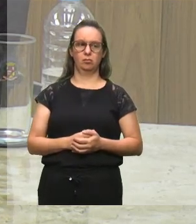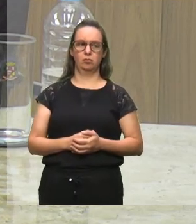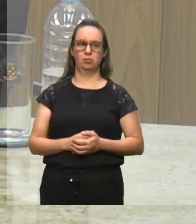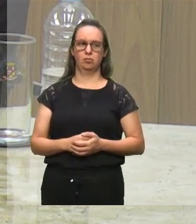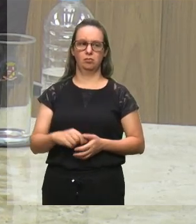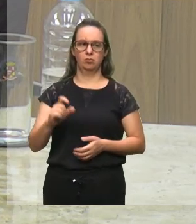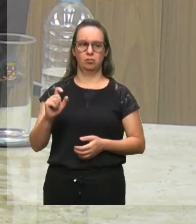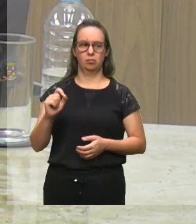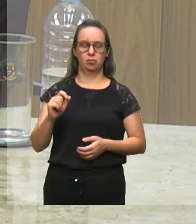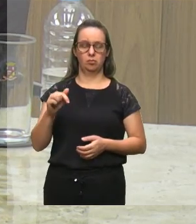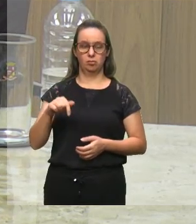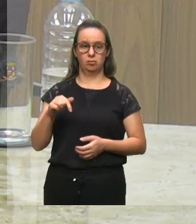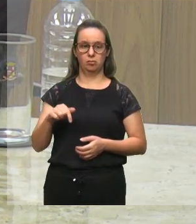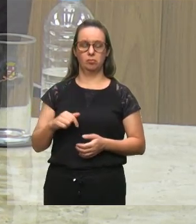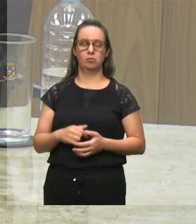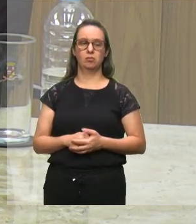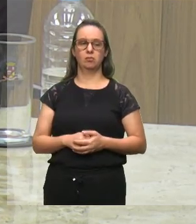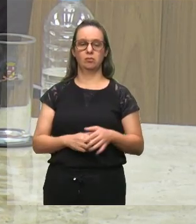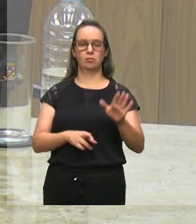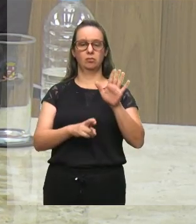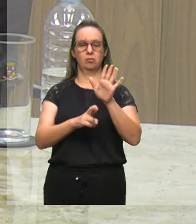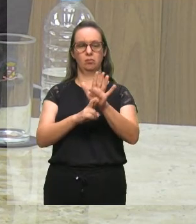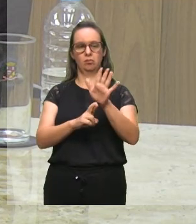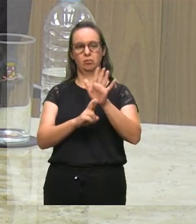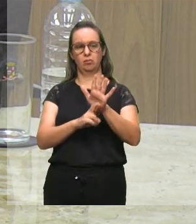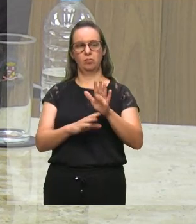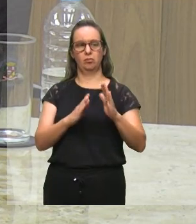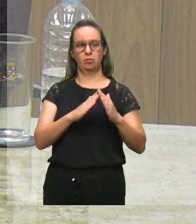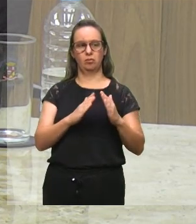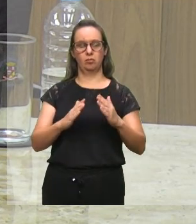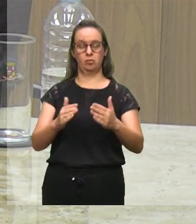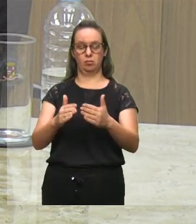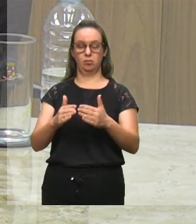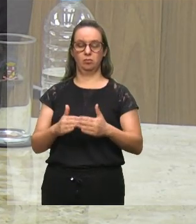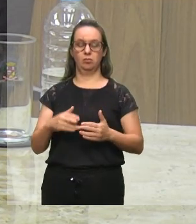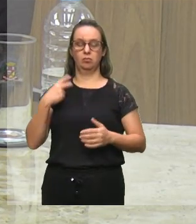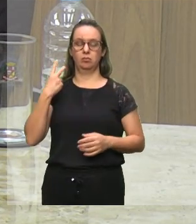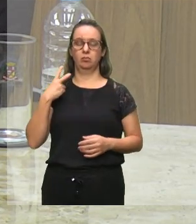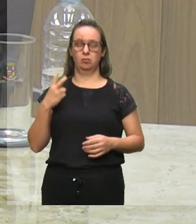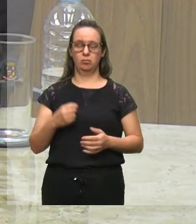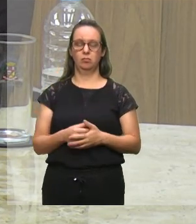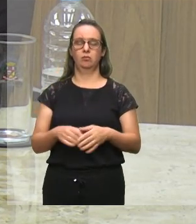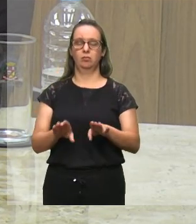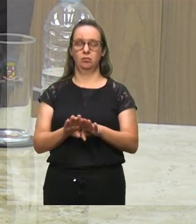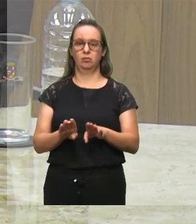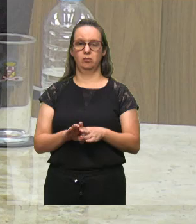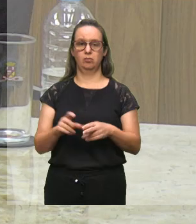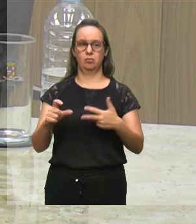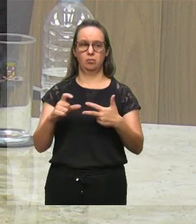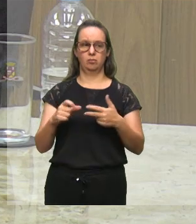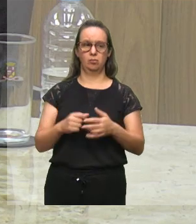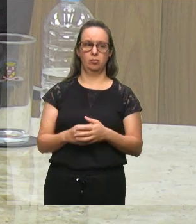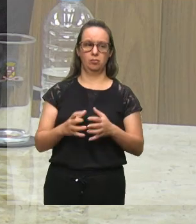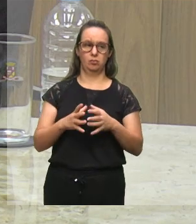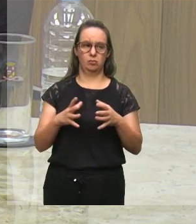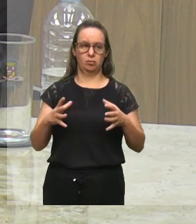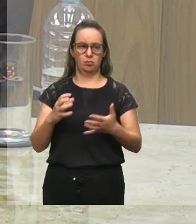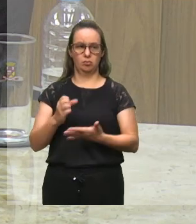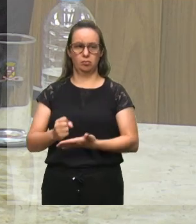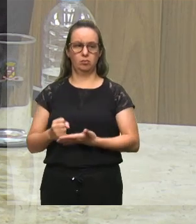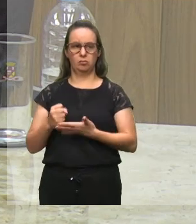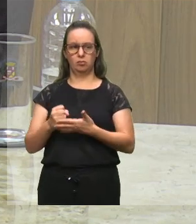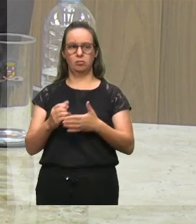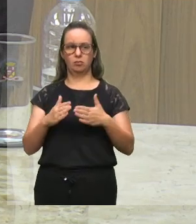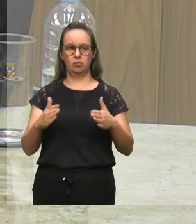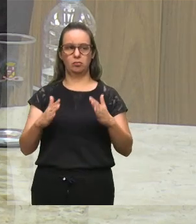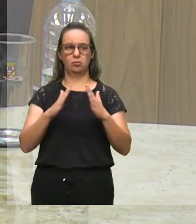interventora, né, lá do Abrigo, e ela pede aos vereadores e também ao Executivo um apoio maior, porque o Abrigo